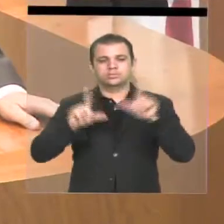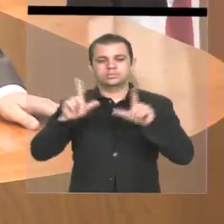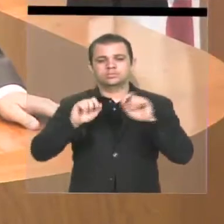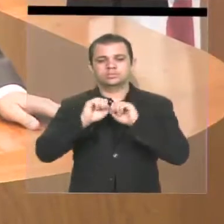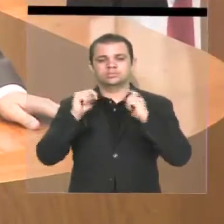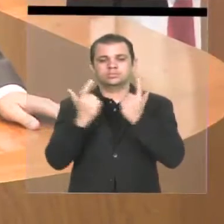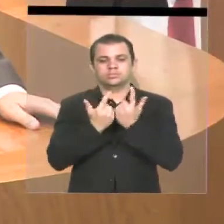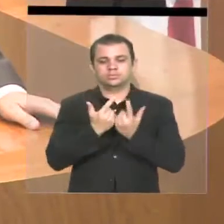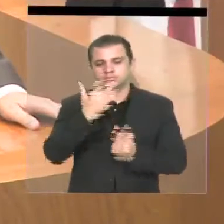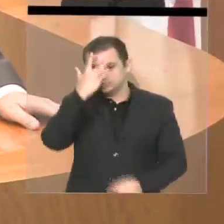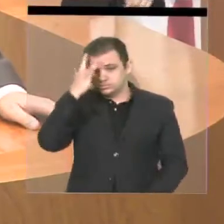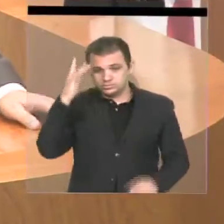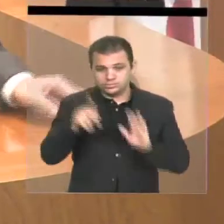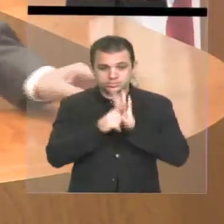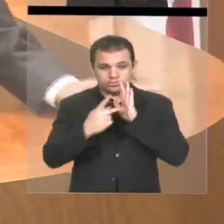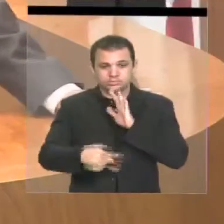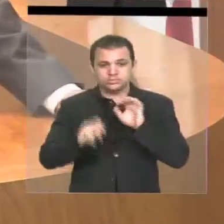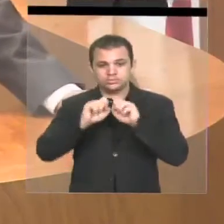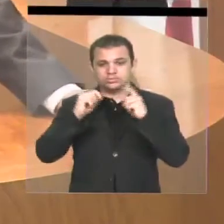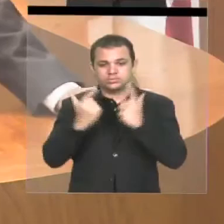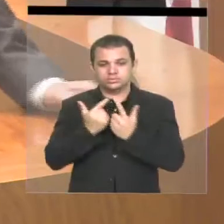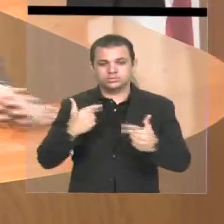Assembleia, servidores desta casa.